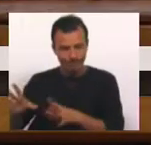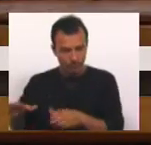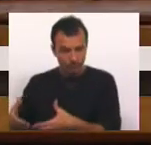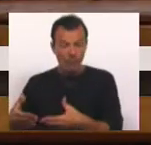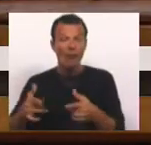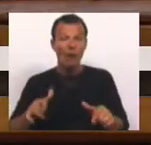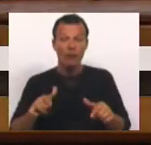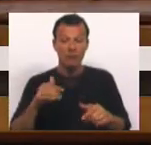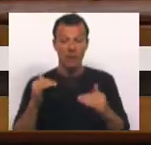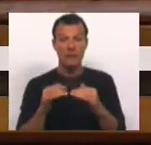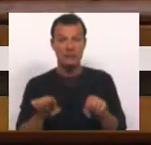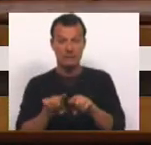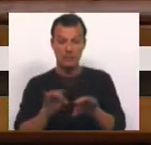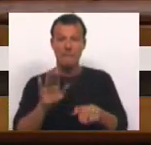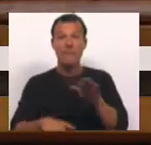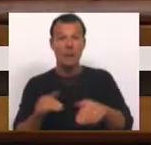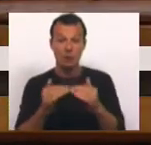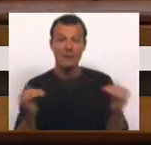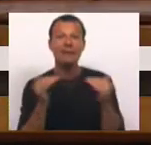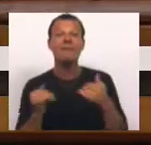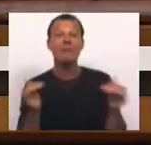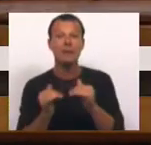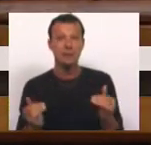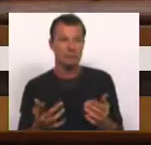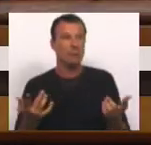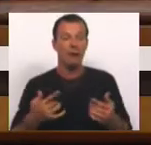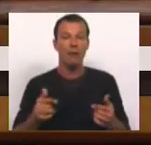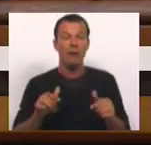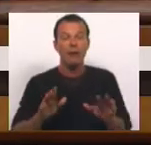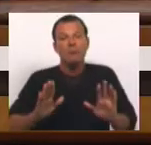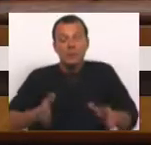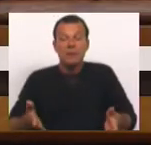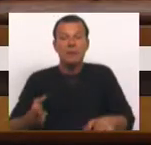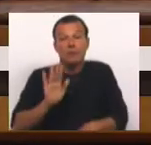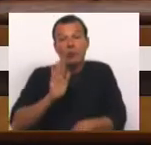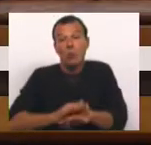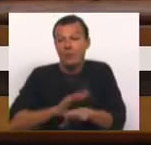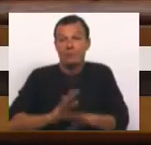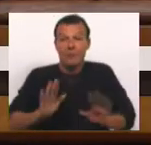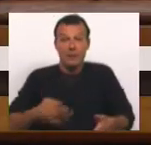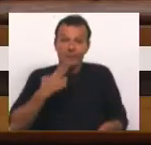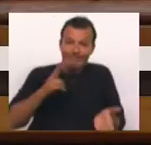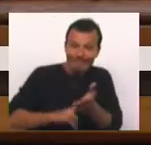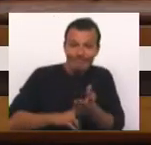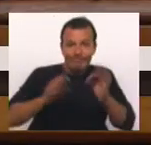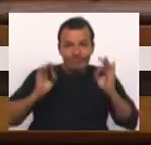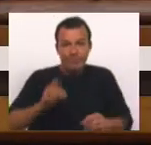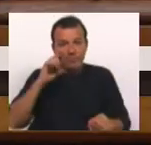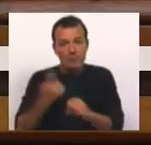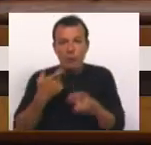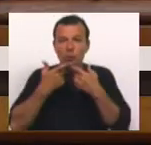percorrer se tornam compreensíveis face às certezas que é preciso assegurar. Contudo, o projeto do